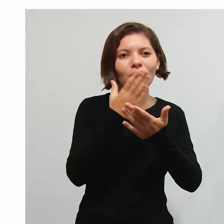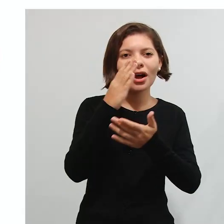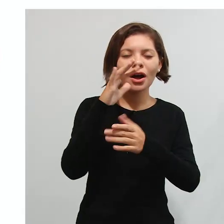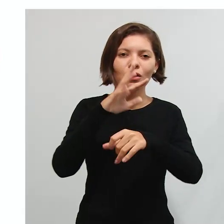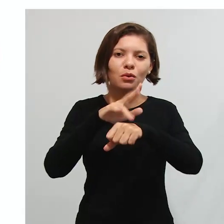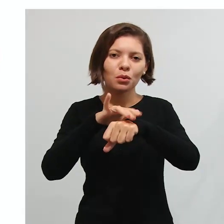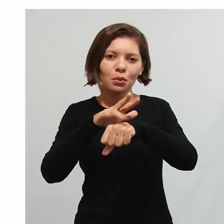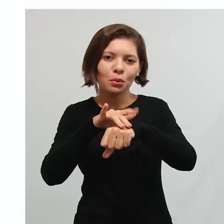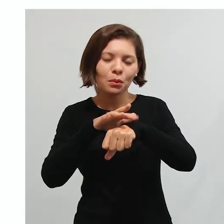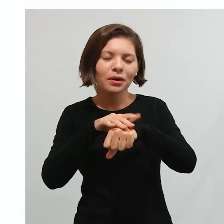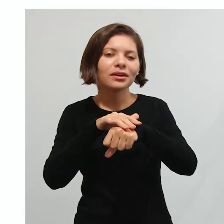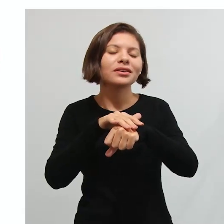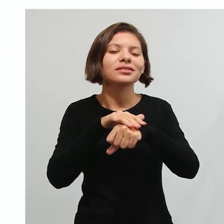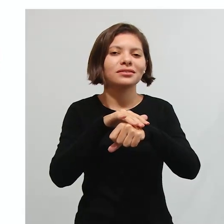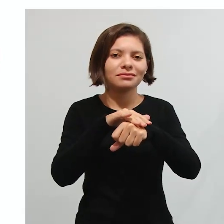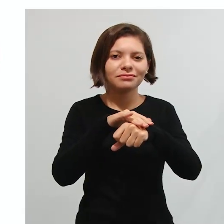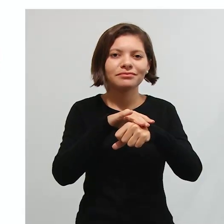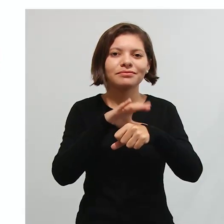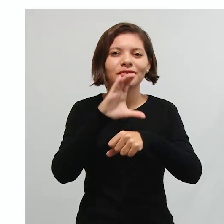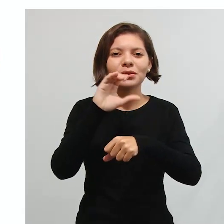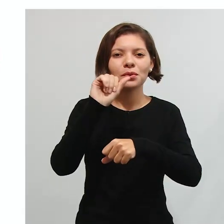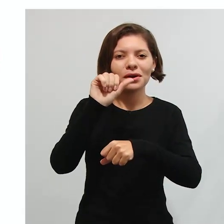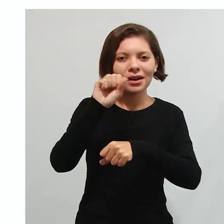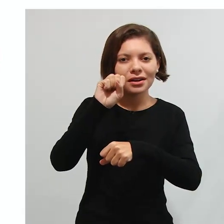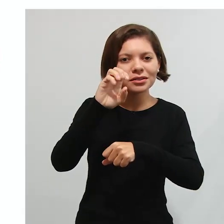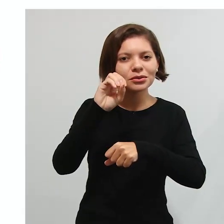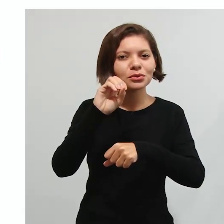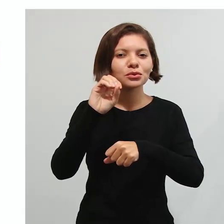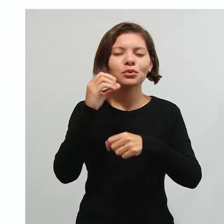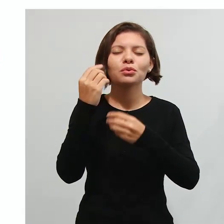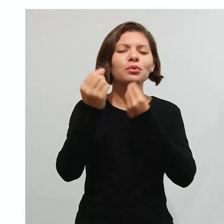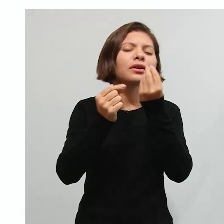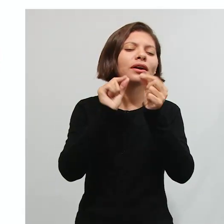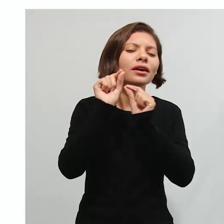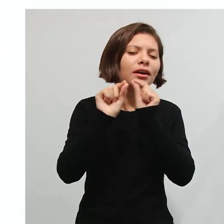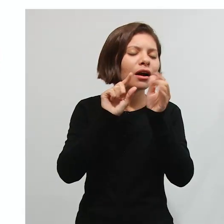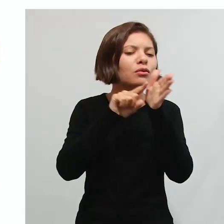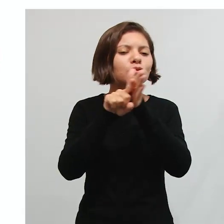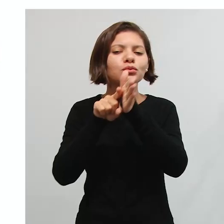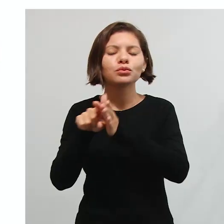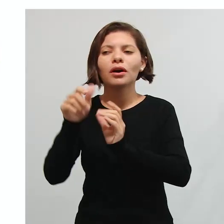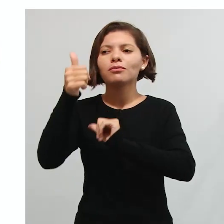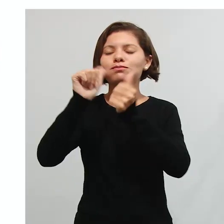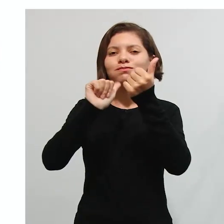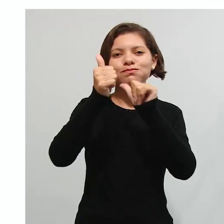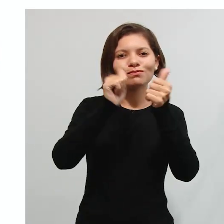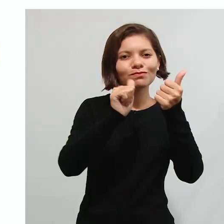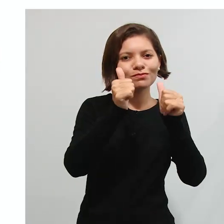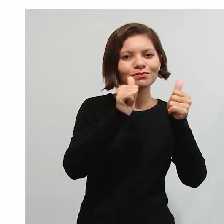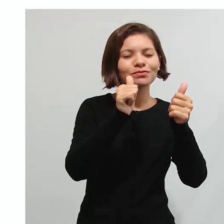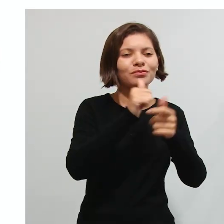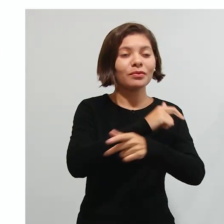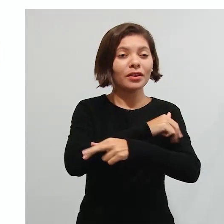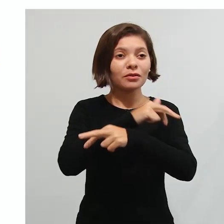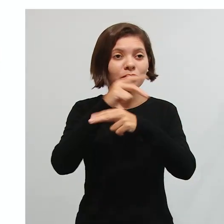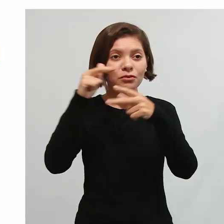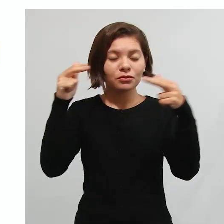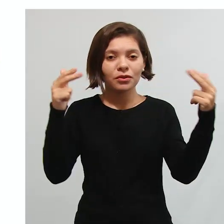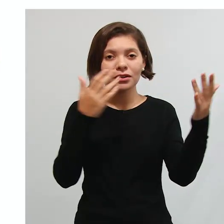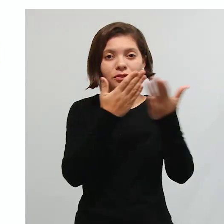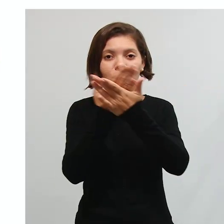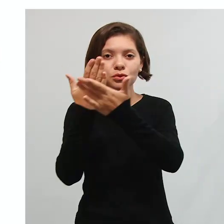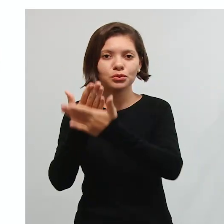lá um caso de uma doença de alguma coisa para verificar o que que aconteceu e aí a partir desses vários estudos de caso você vai